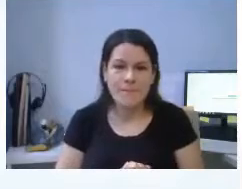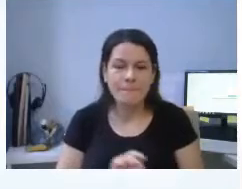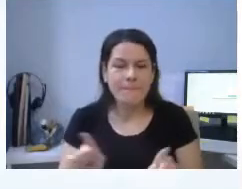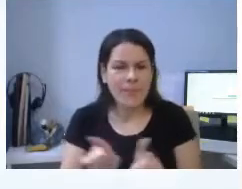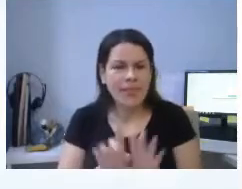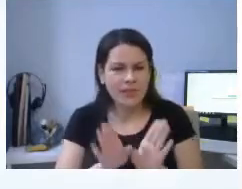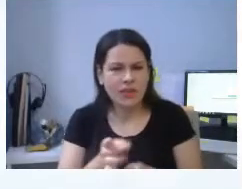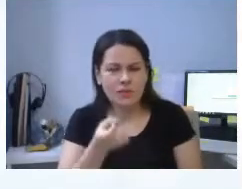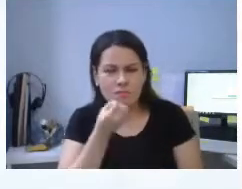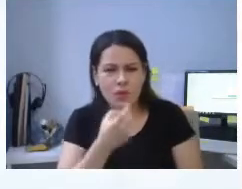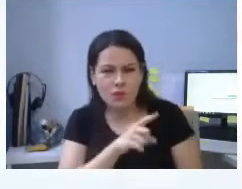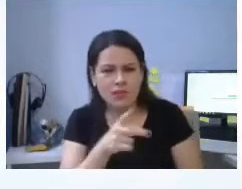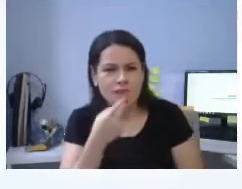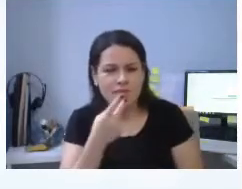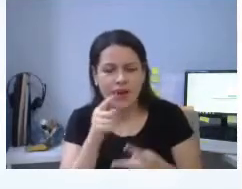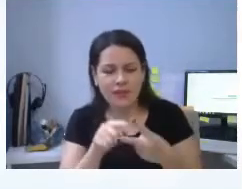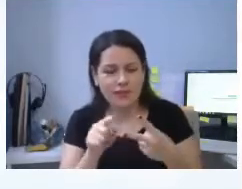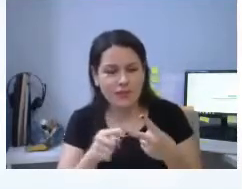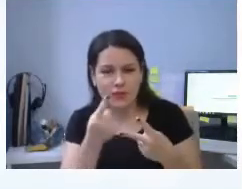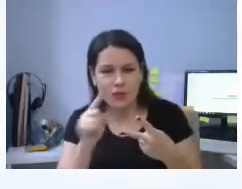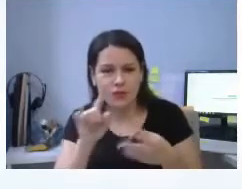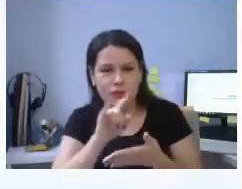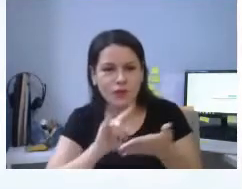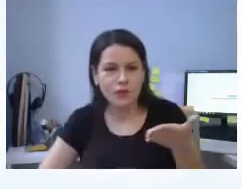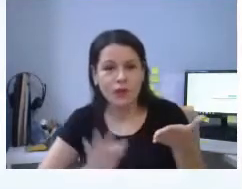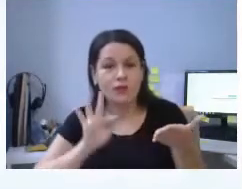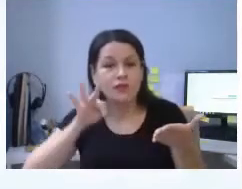traz esses últimos 2 itens, doutor, eu faço uma